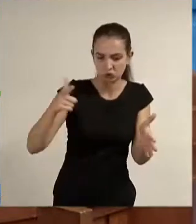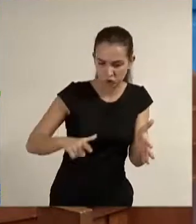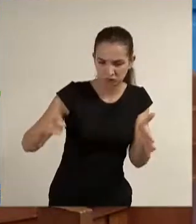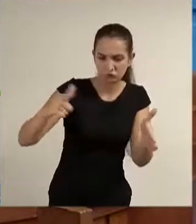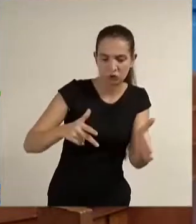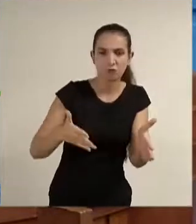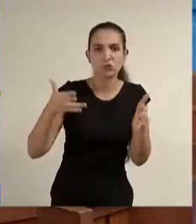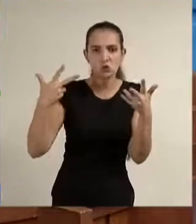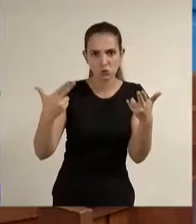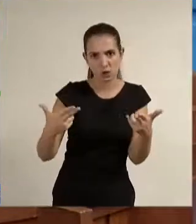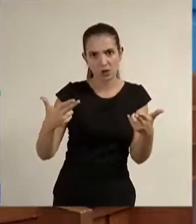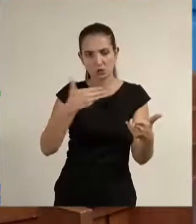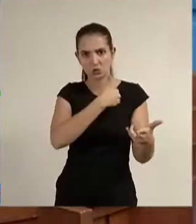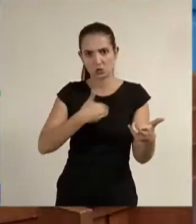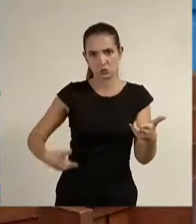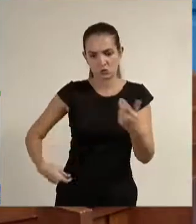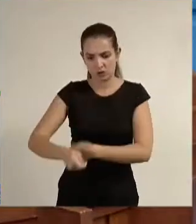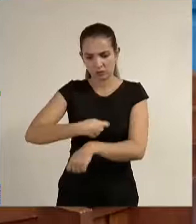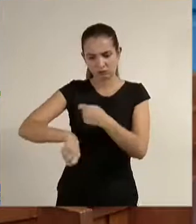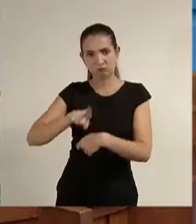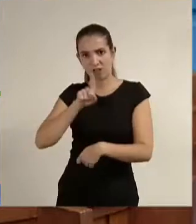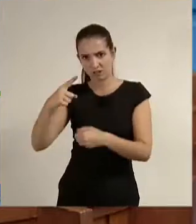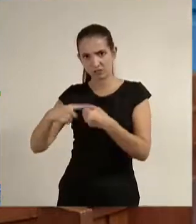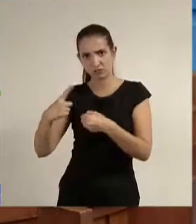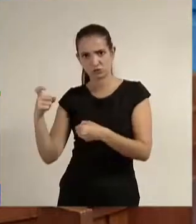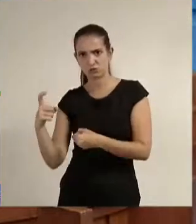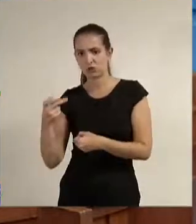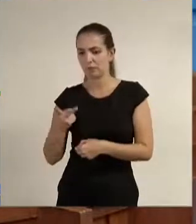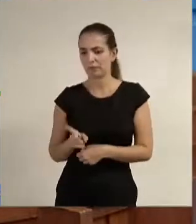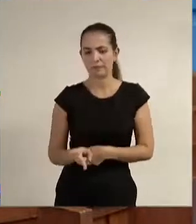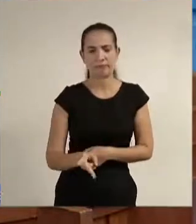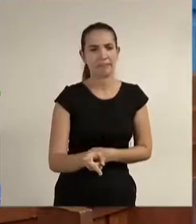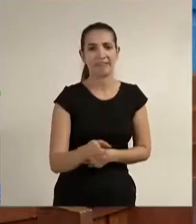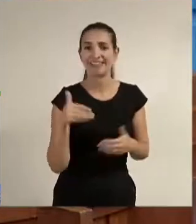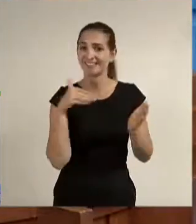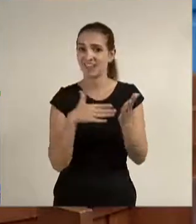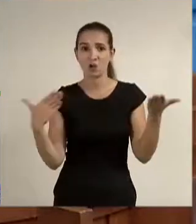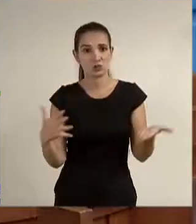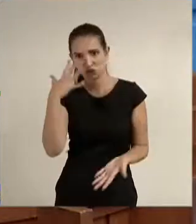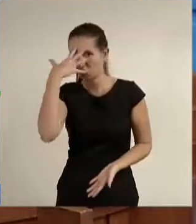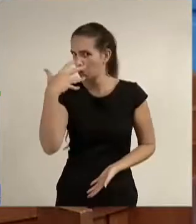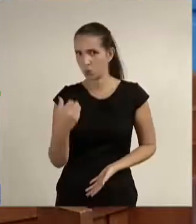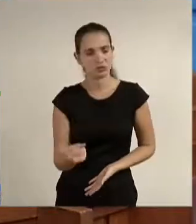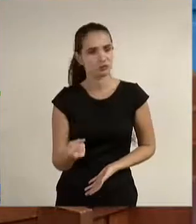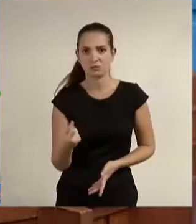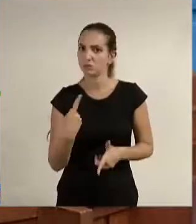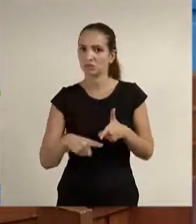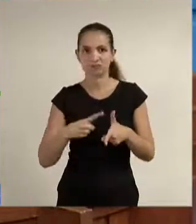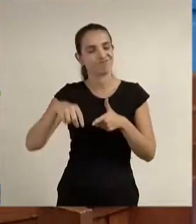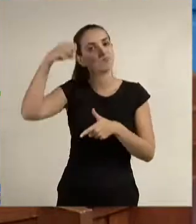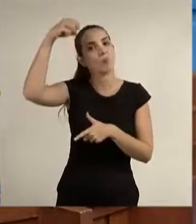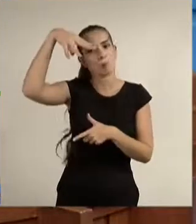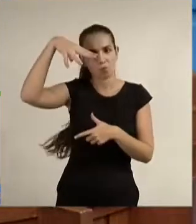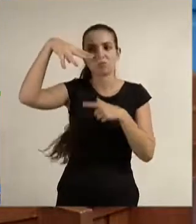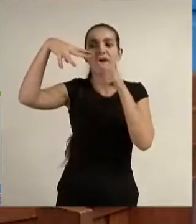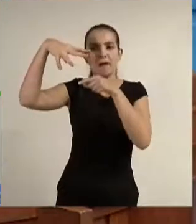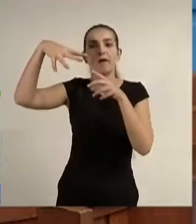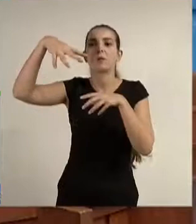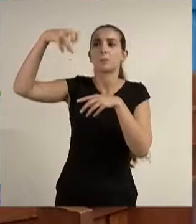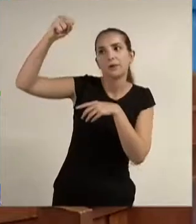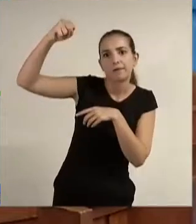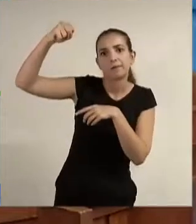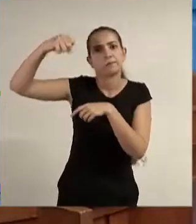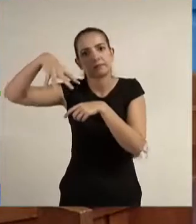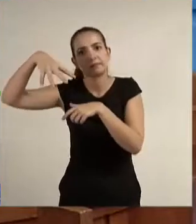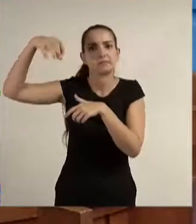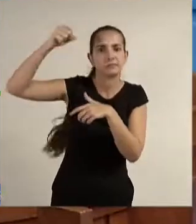de falar dos problemas, a gente tem que apresentar as soluções. Por isso eu procurei o